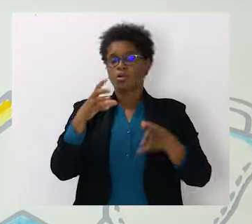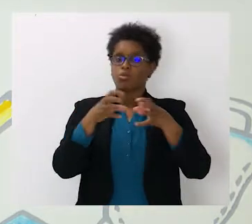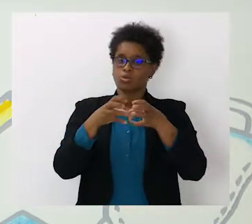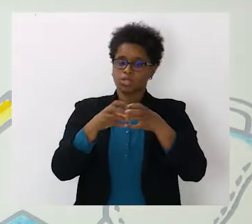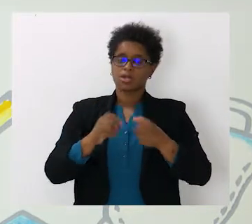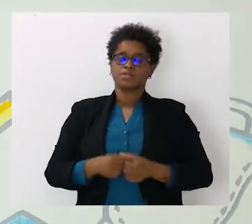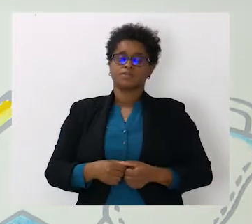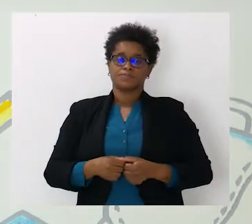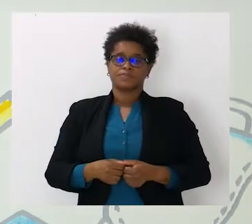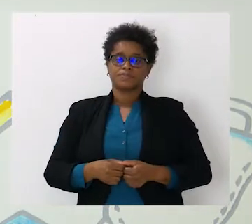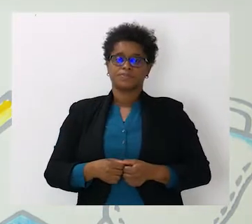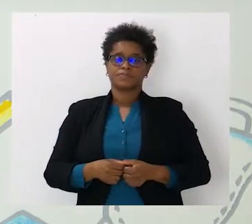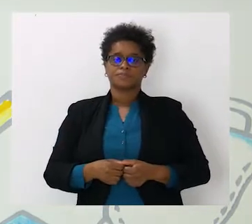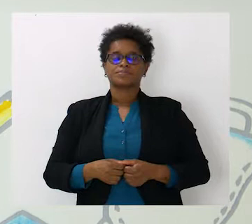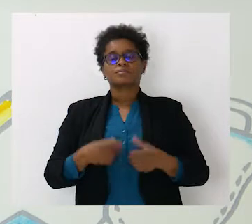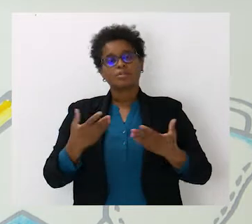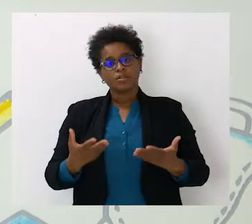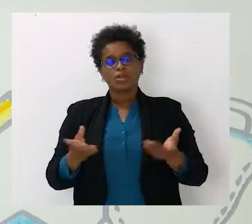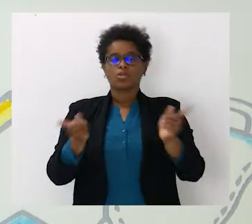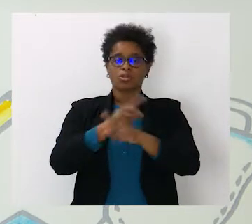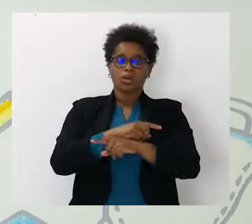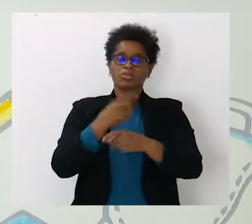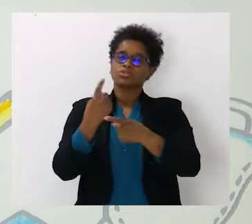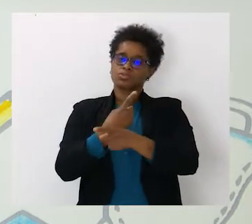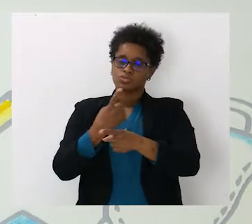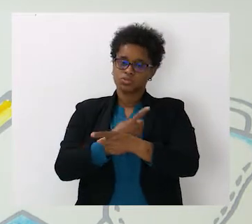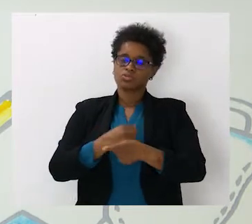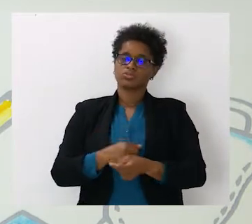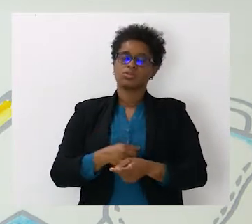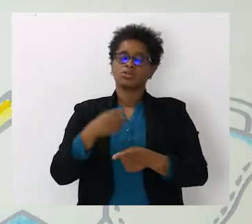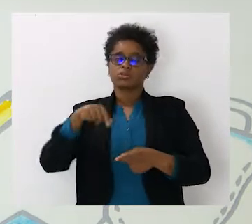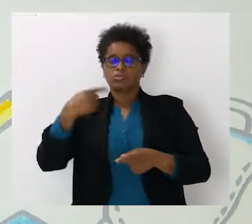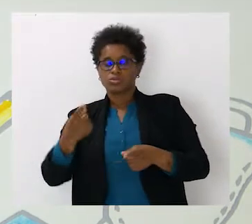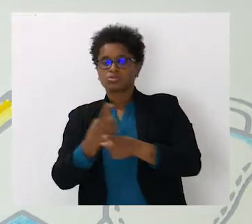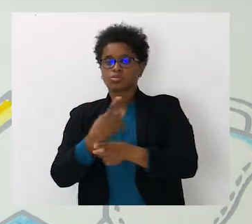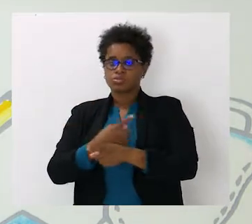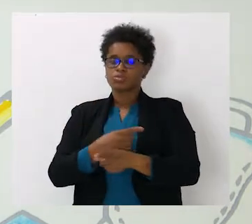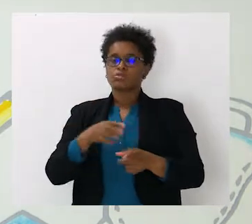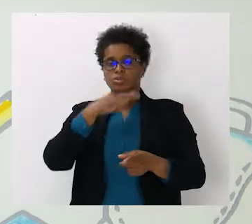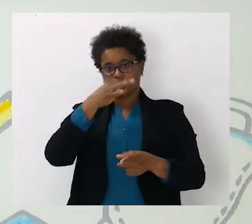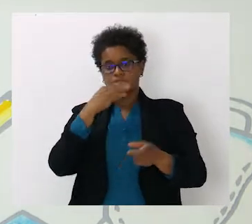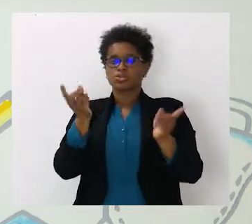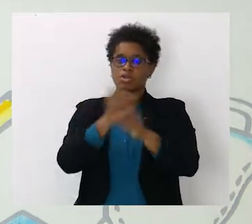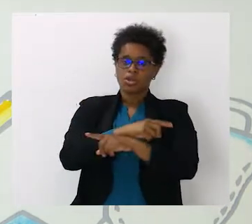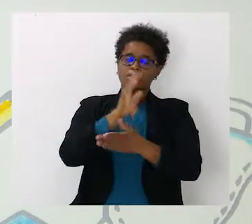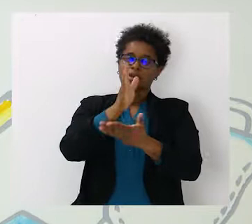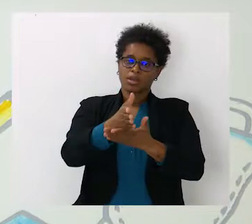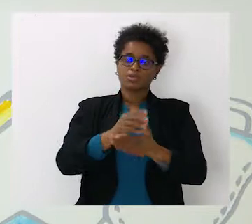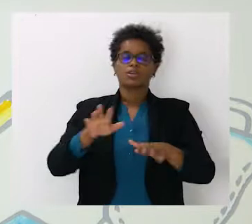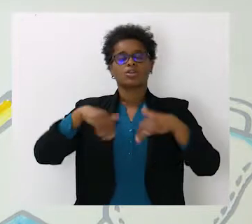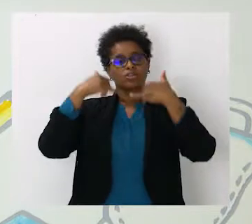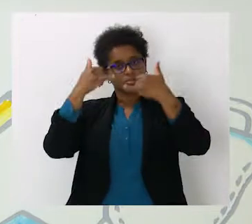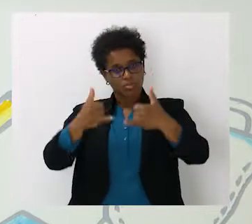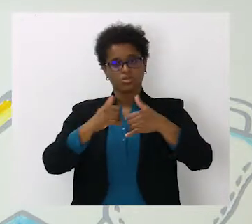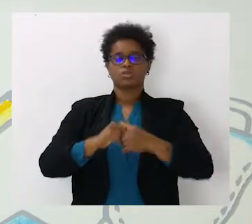numa comunidade. Portanto, troca de produto por produto, que se diz troca direta, que